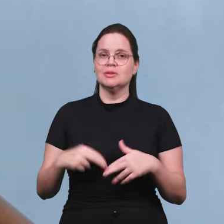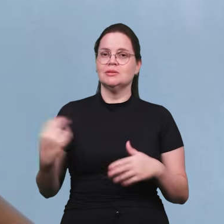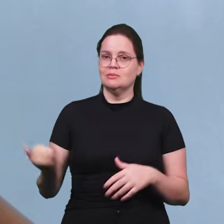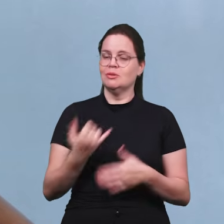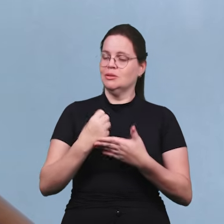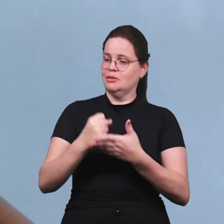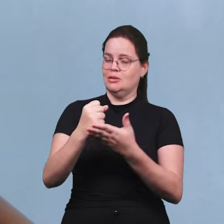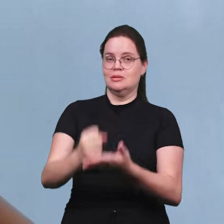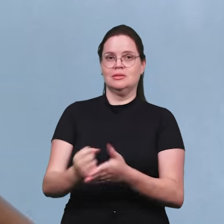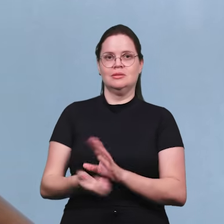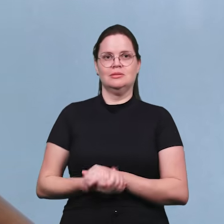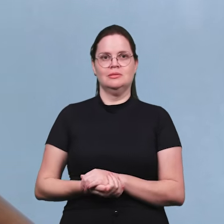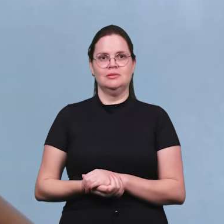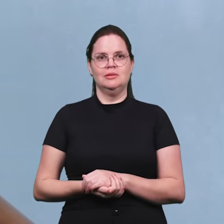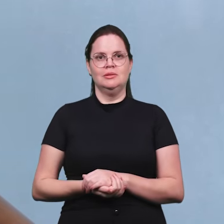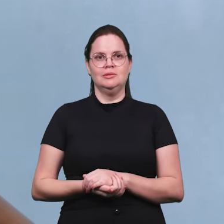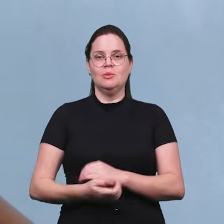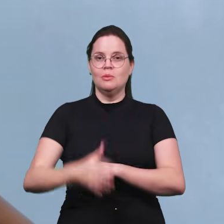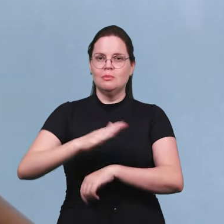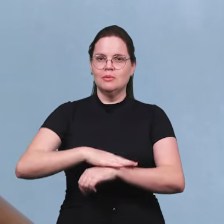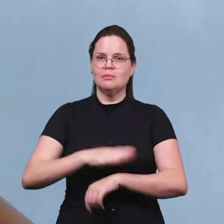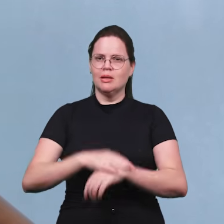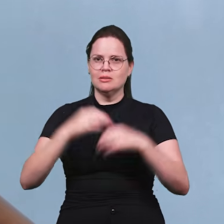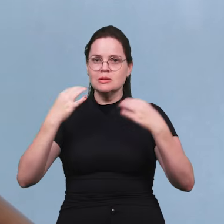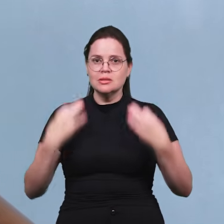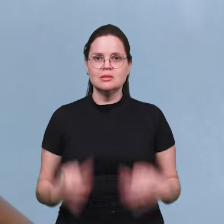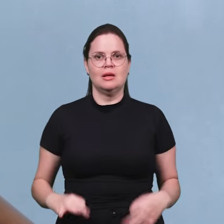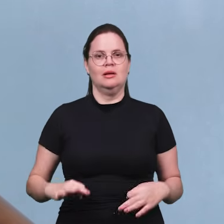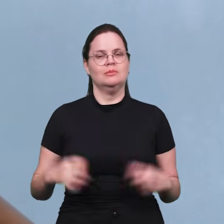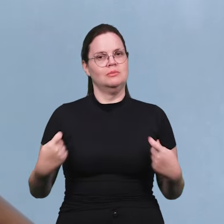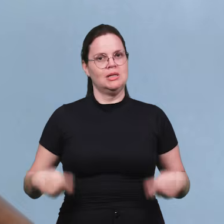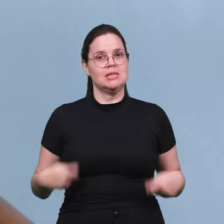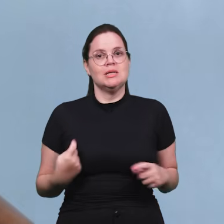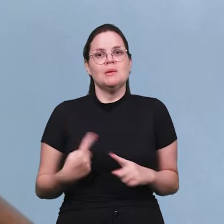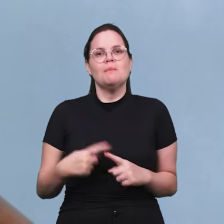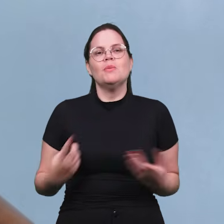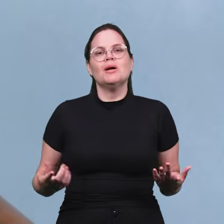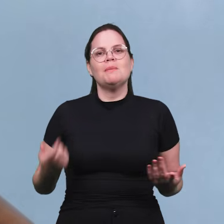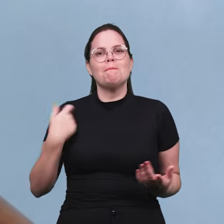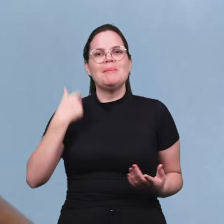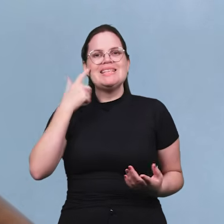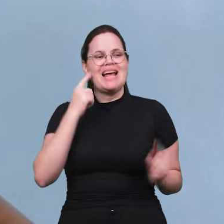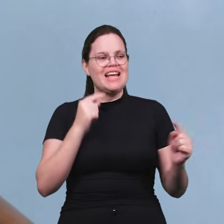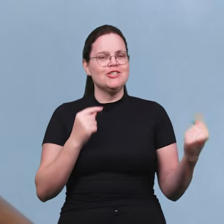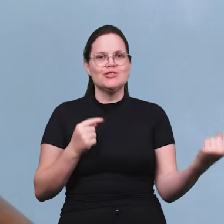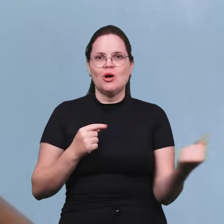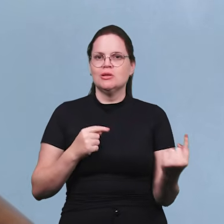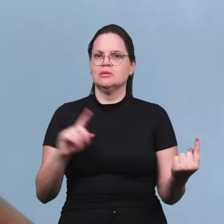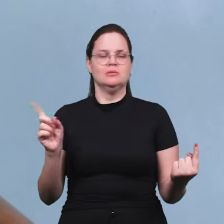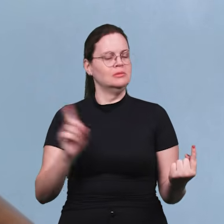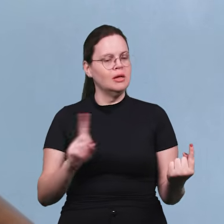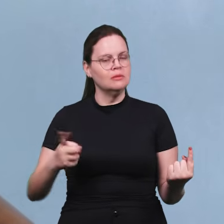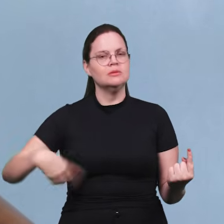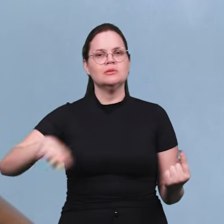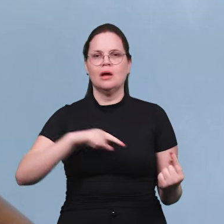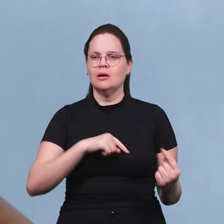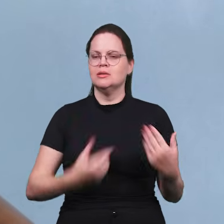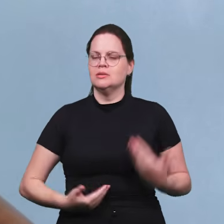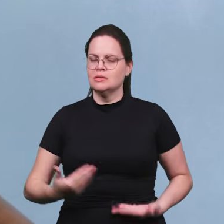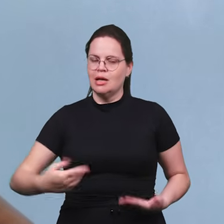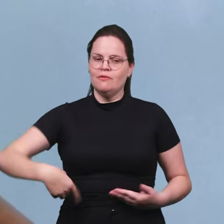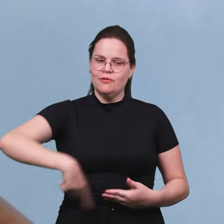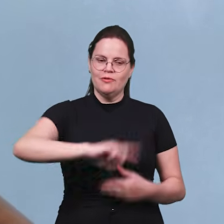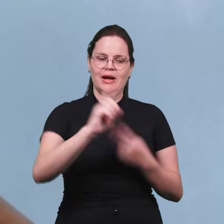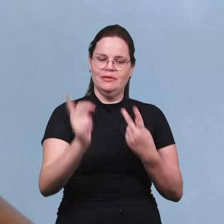importância de temos o time, o momento certo, para não deixar o idoso achar desassistido, a igreja, a